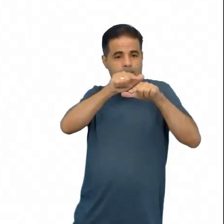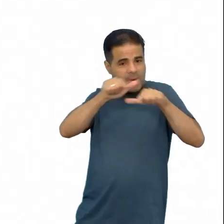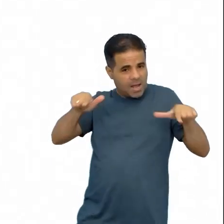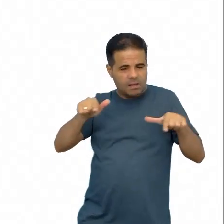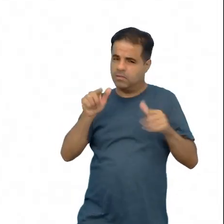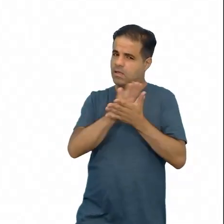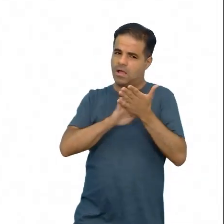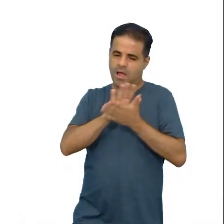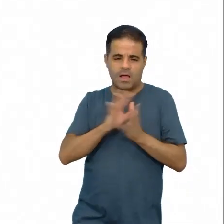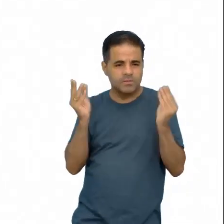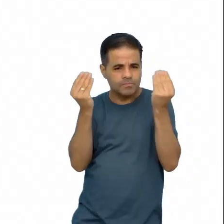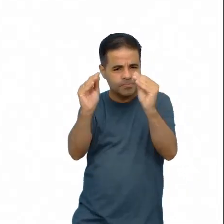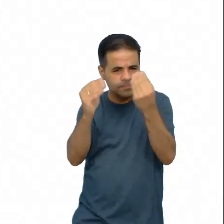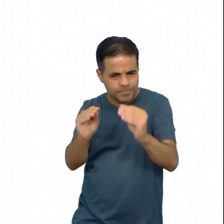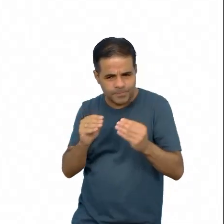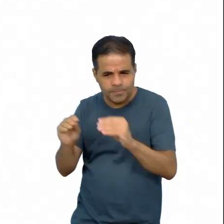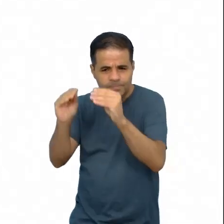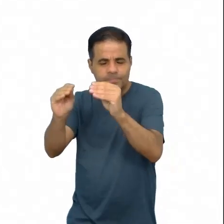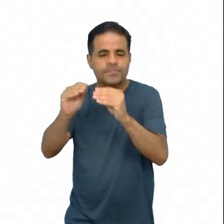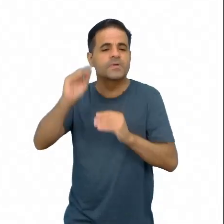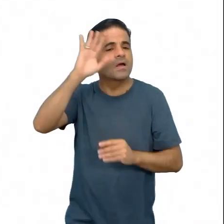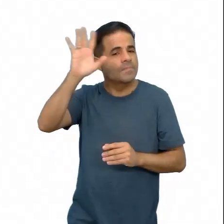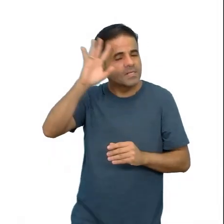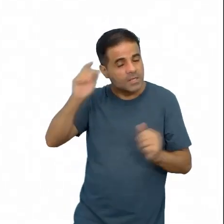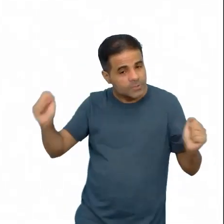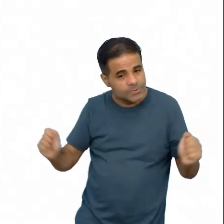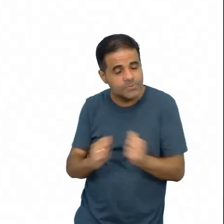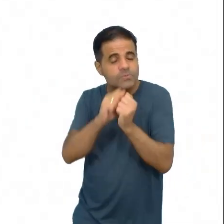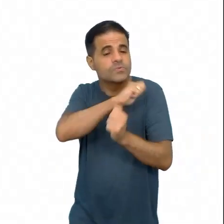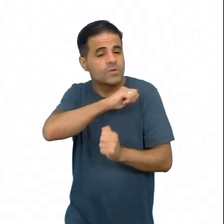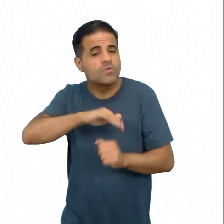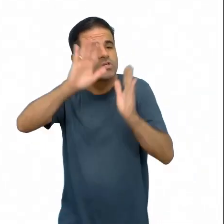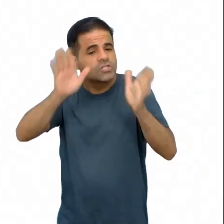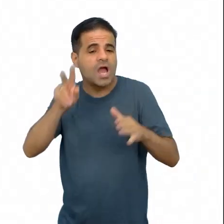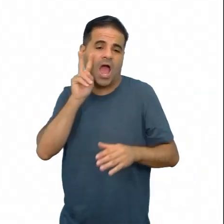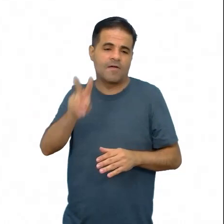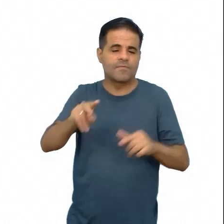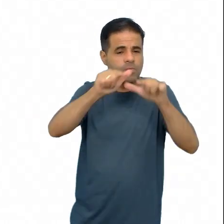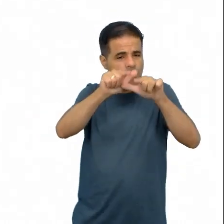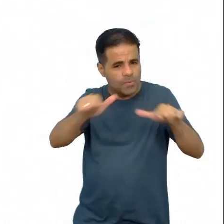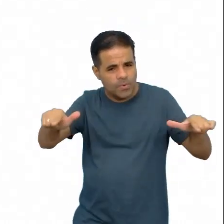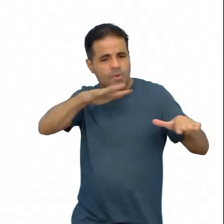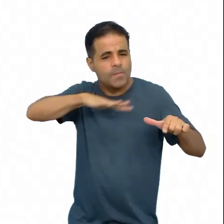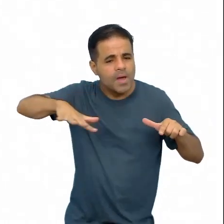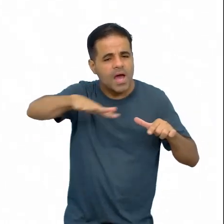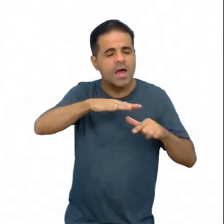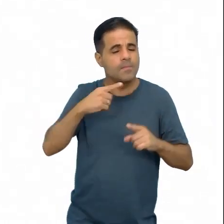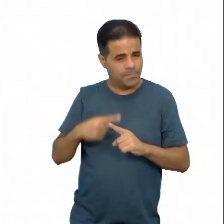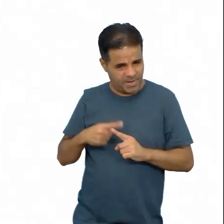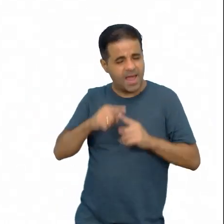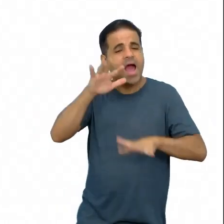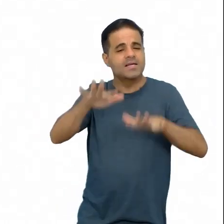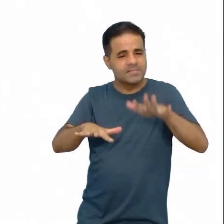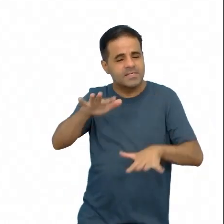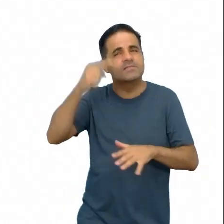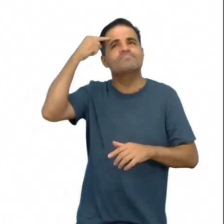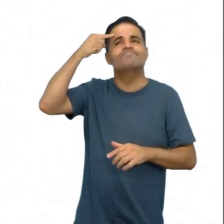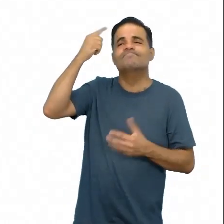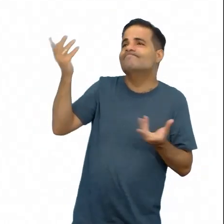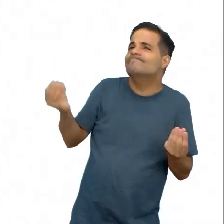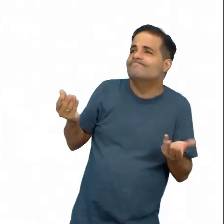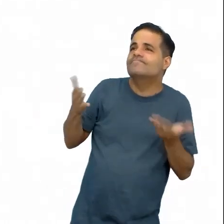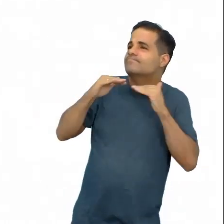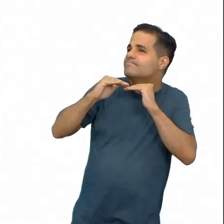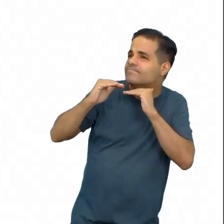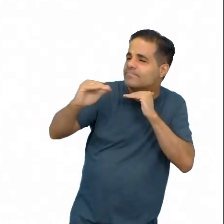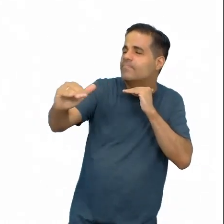vazios. E é interessante a gente pensar com os nossos alunos, quem já viu pavimentação, né? Porque muitas vezes a gente pensa nessas